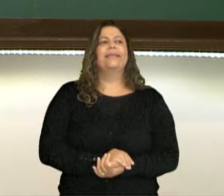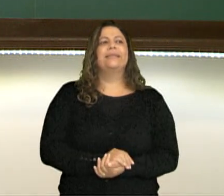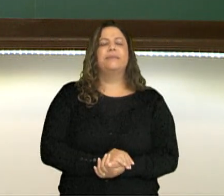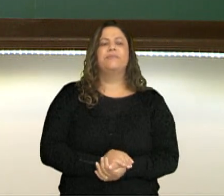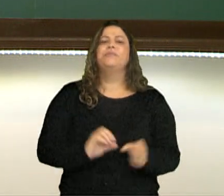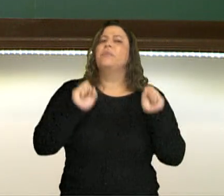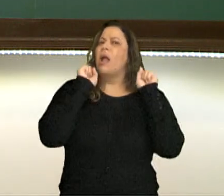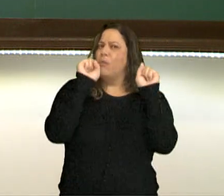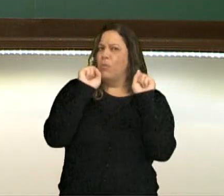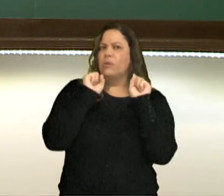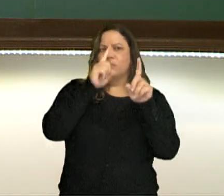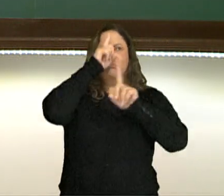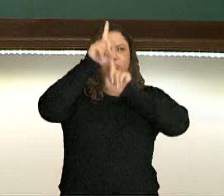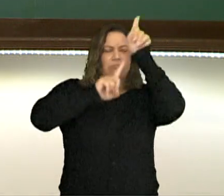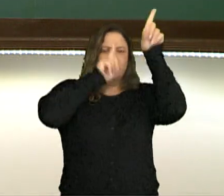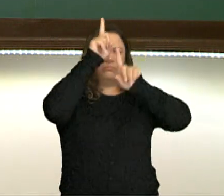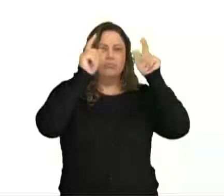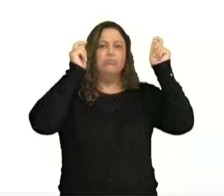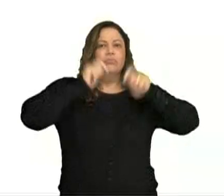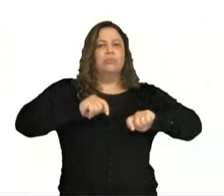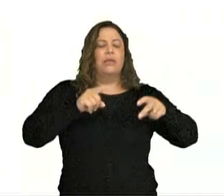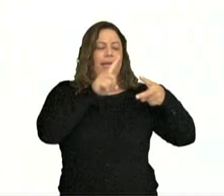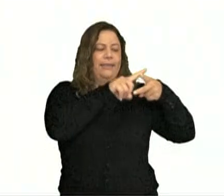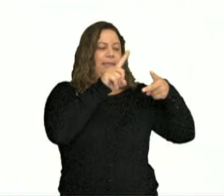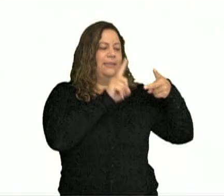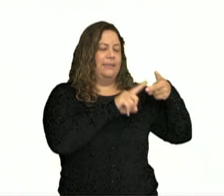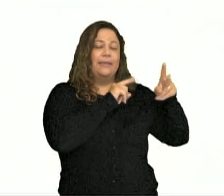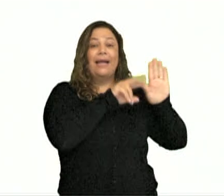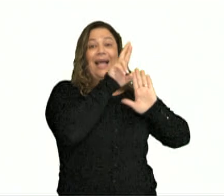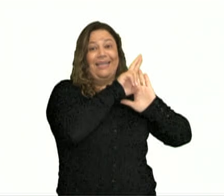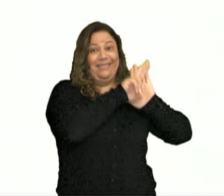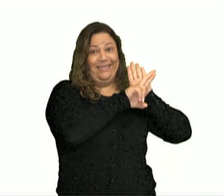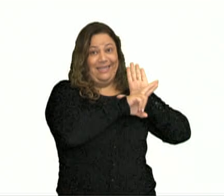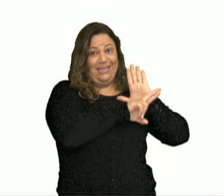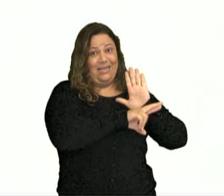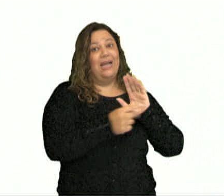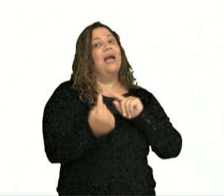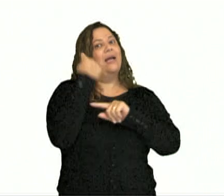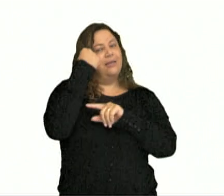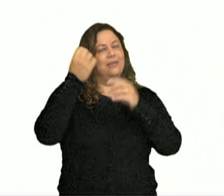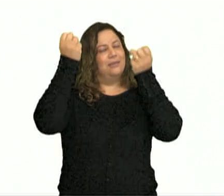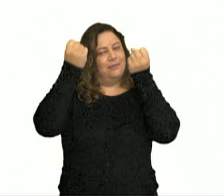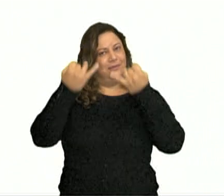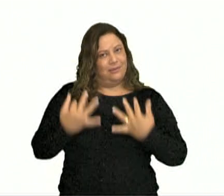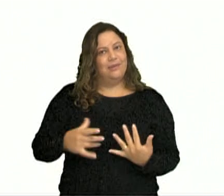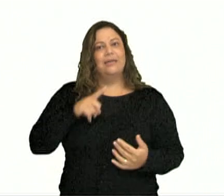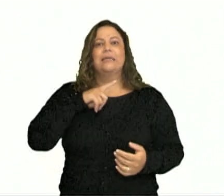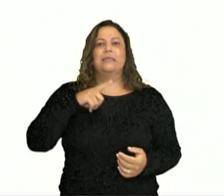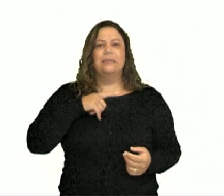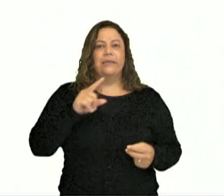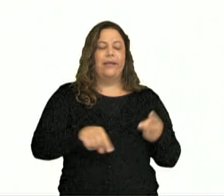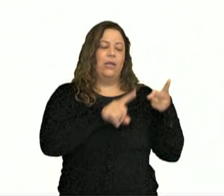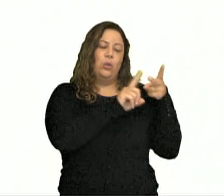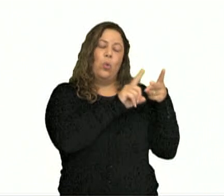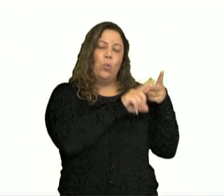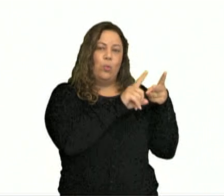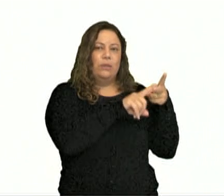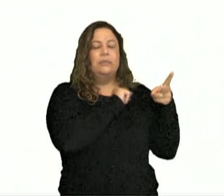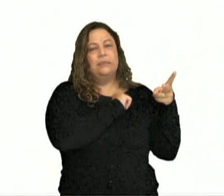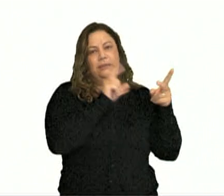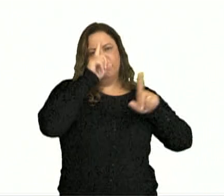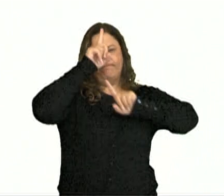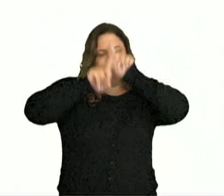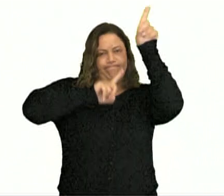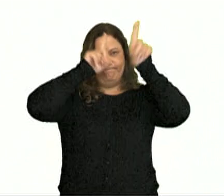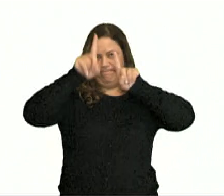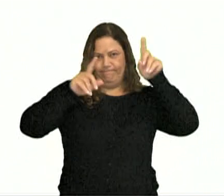Ela pode ser criada de forma convencional, mantendo as regras pré-existentes, que foi o que a prof falou aqui, ou de maneira não convencional, usando o